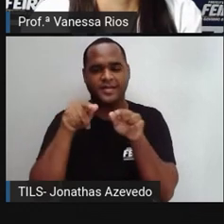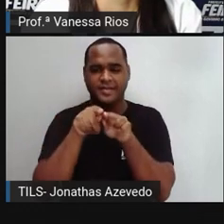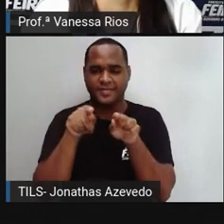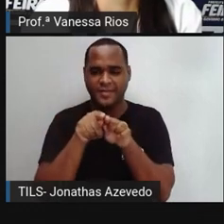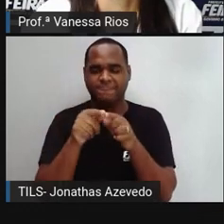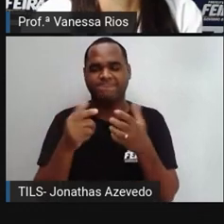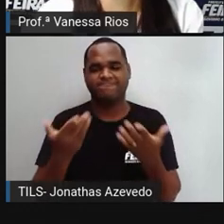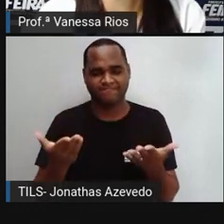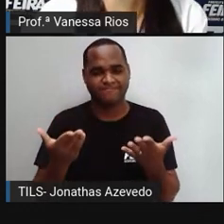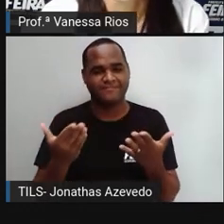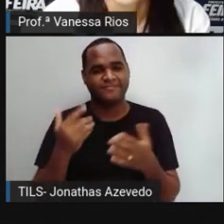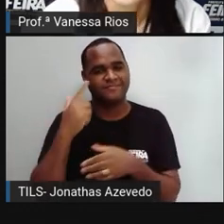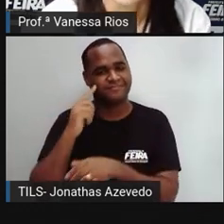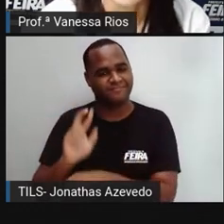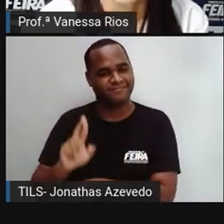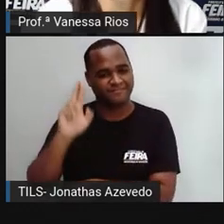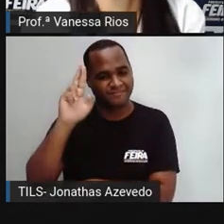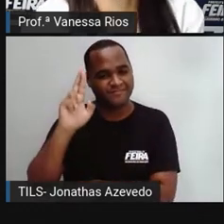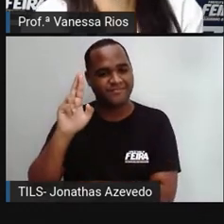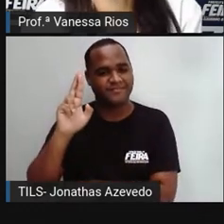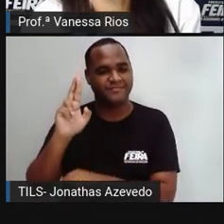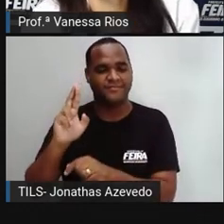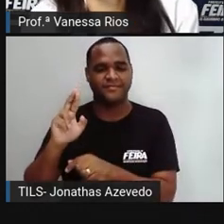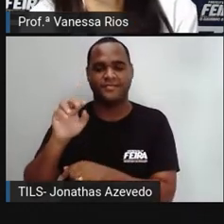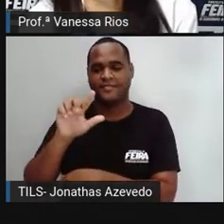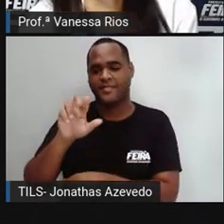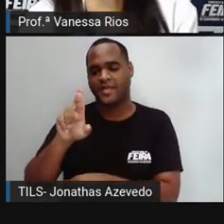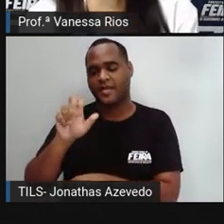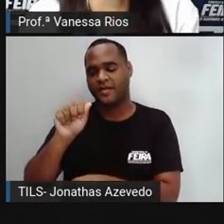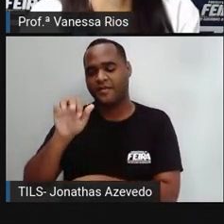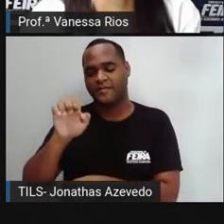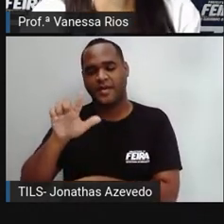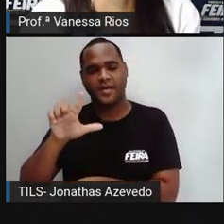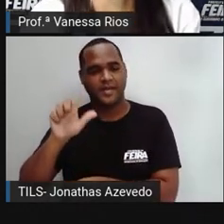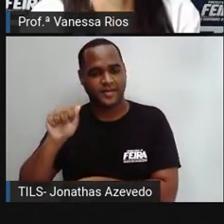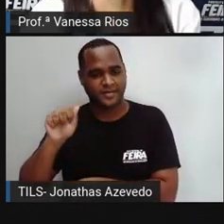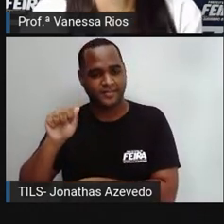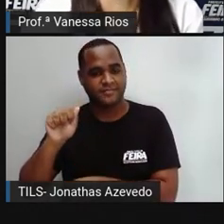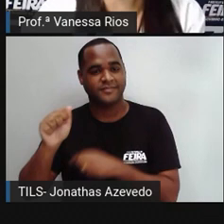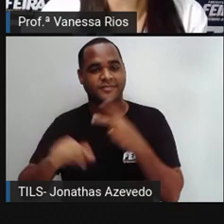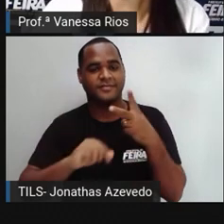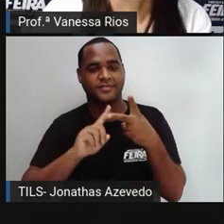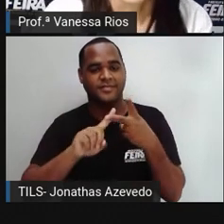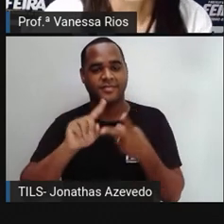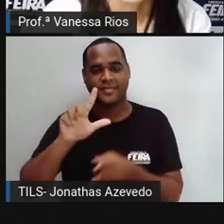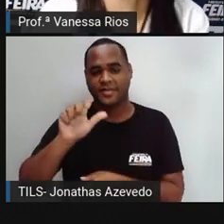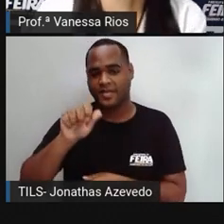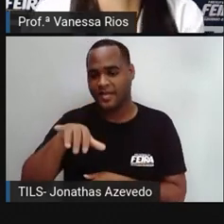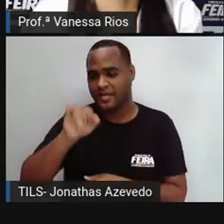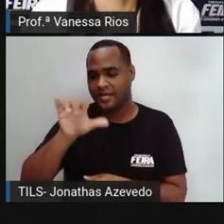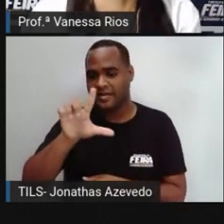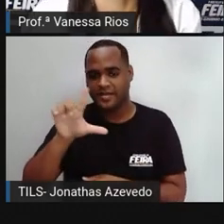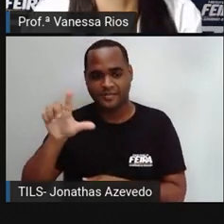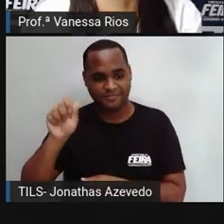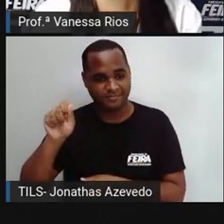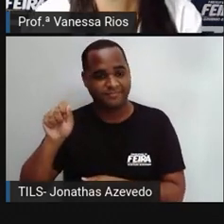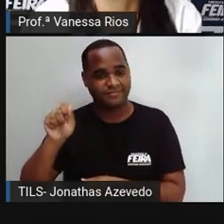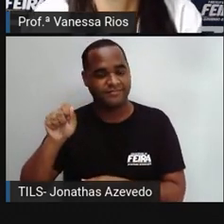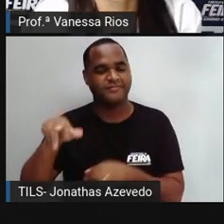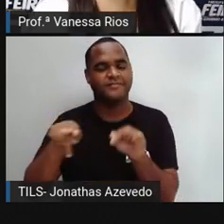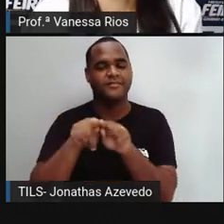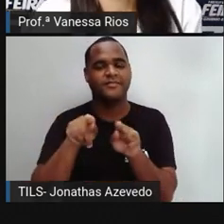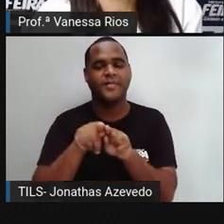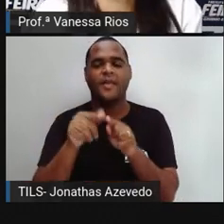minhas coordenadoras, não é? A Pro Rafaela, agradecer também a Pro Laila, né? Essas aulas aí que a